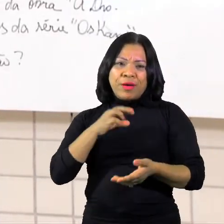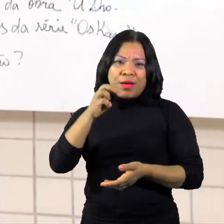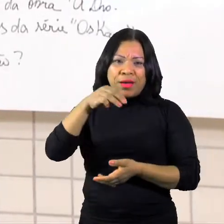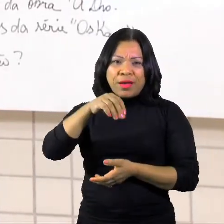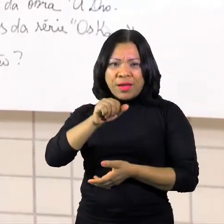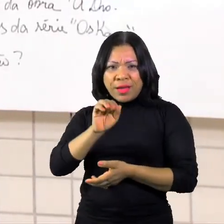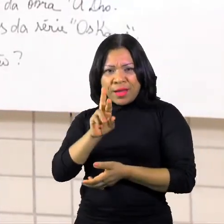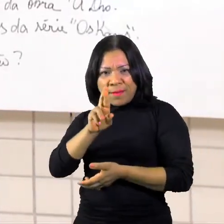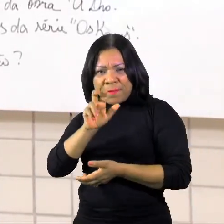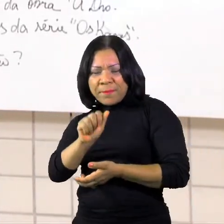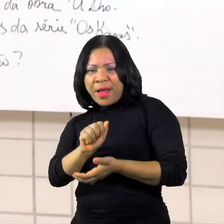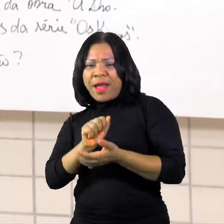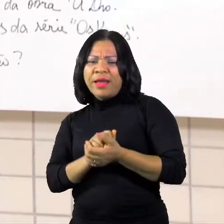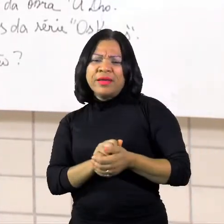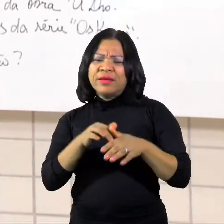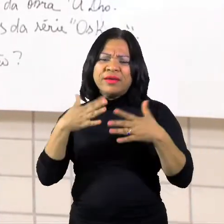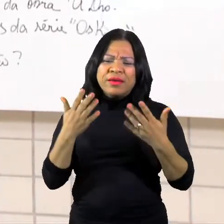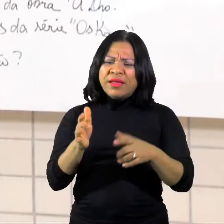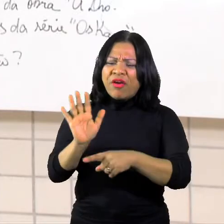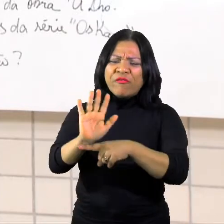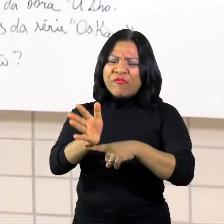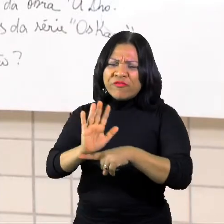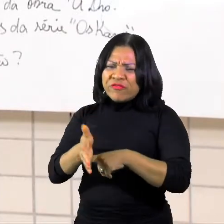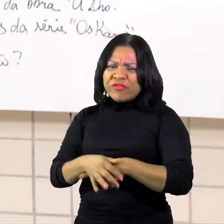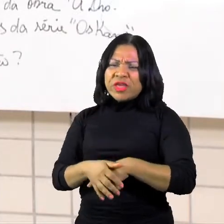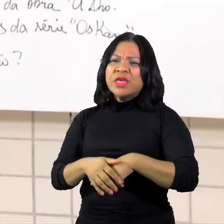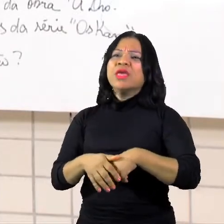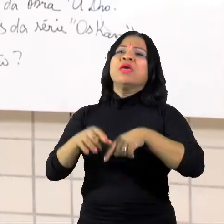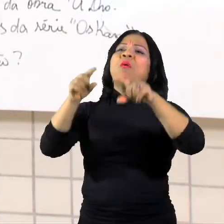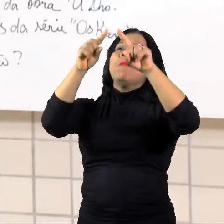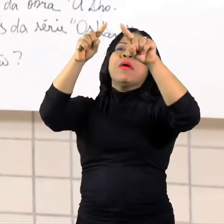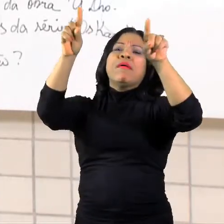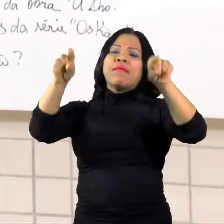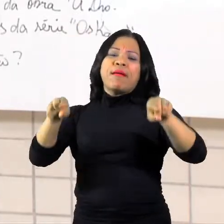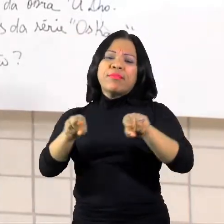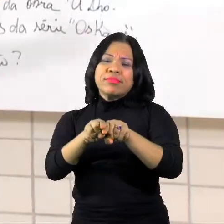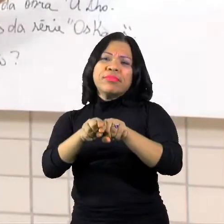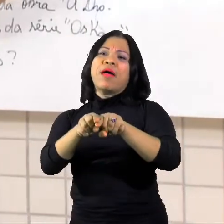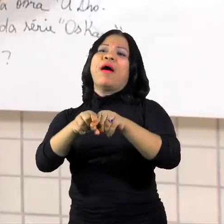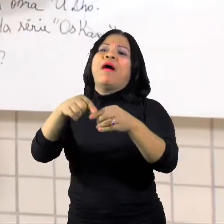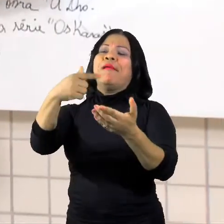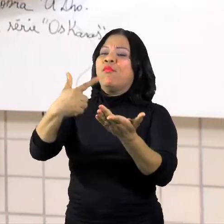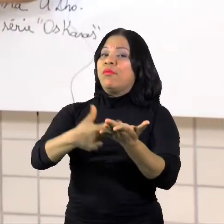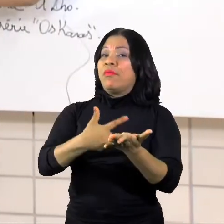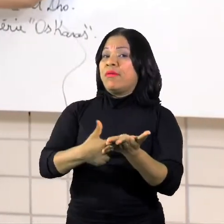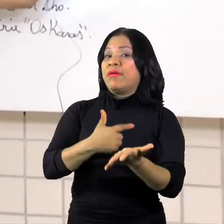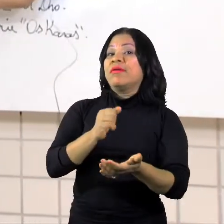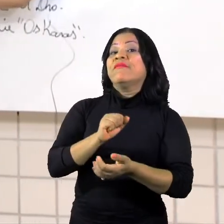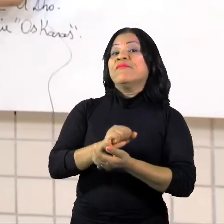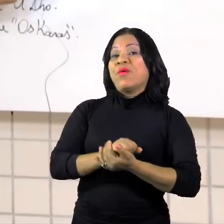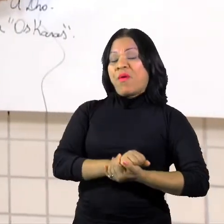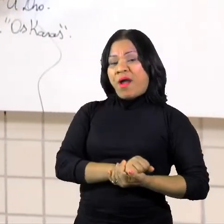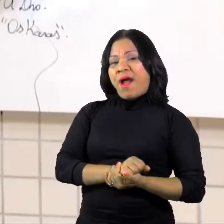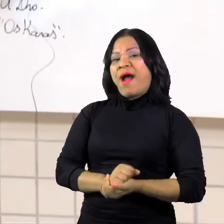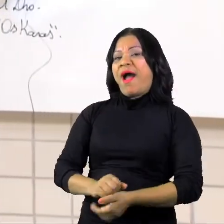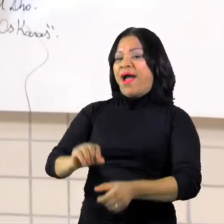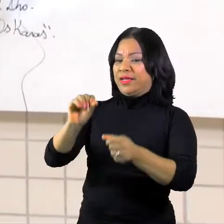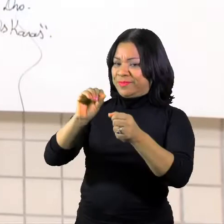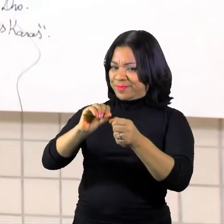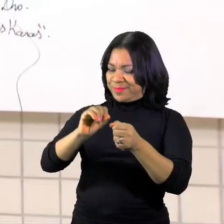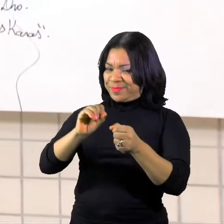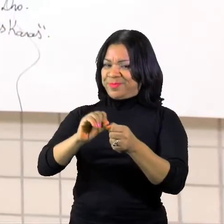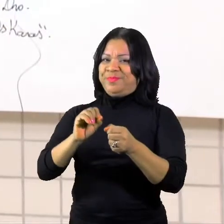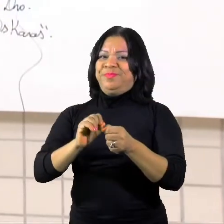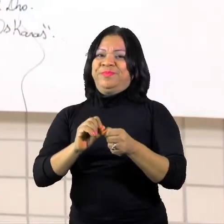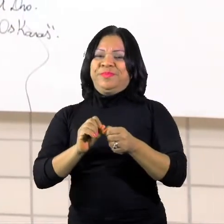que foi? Um cartaz? Um livro? Ela fez a apreciação do livro de Pedro Bandeira, A Droga